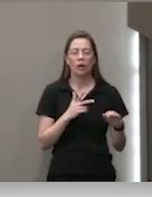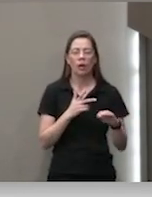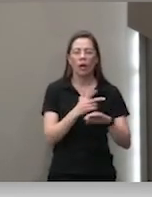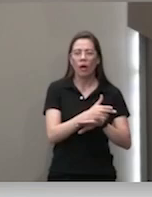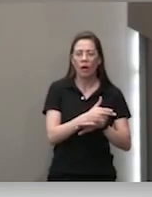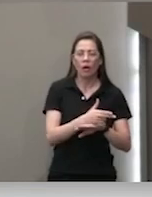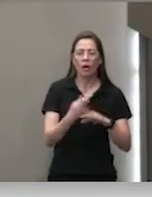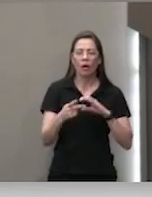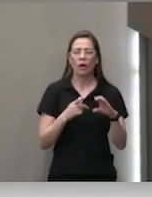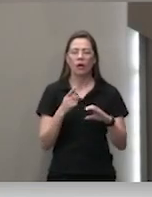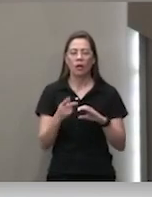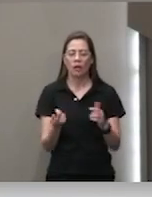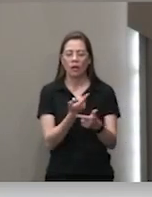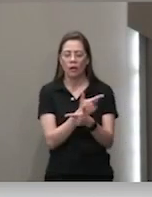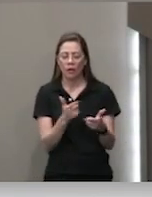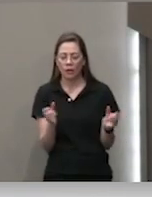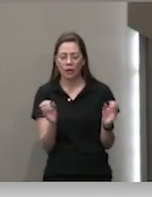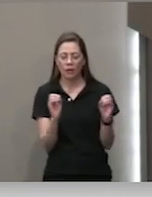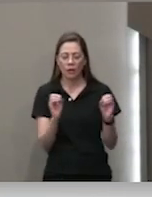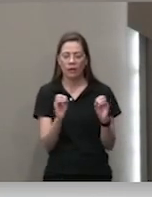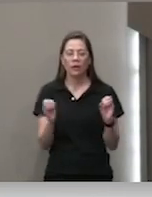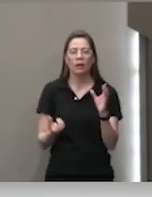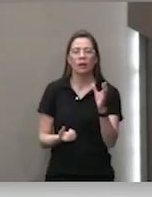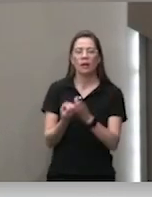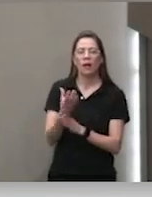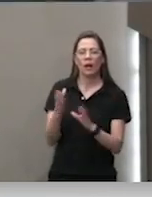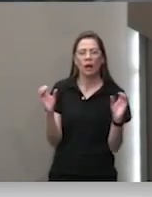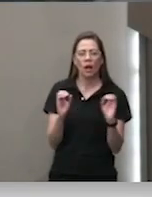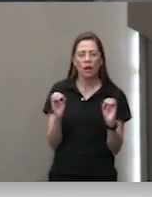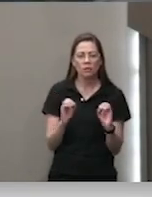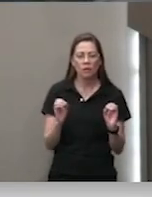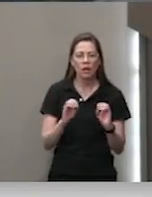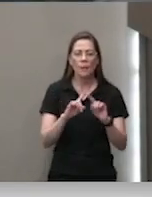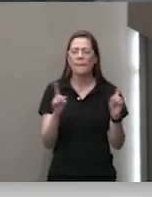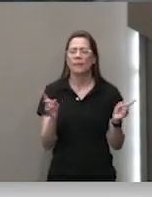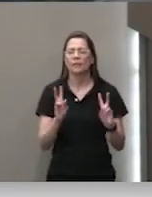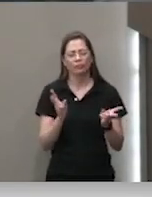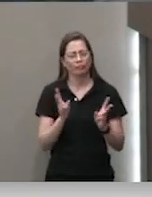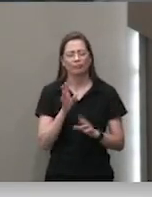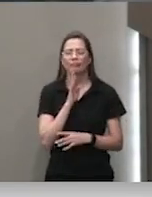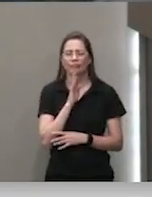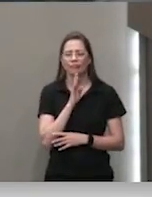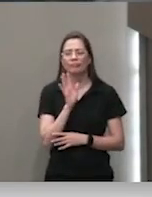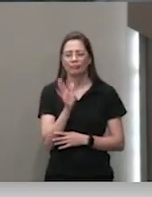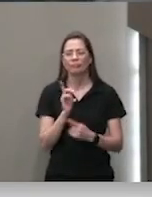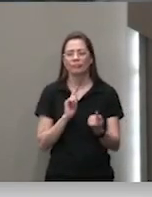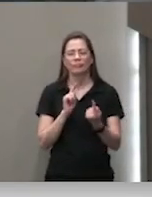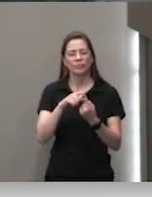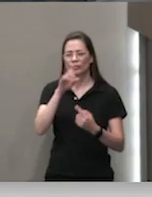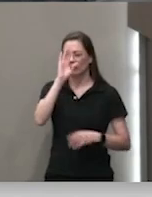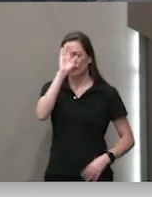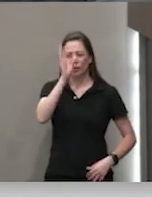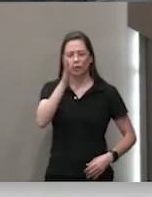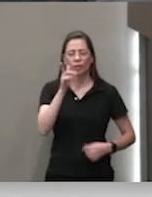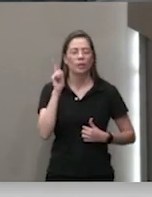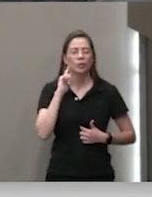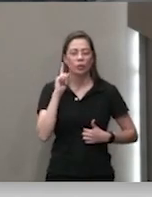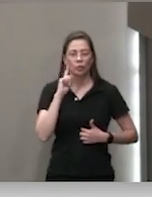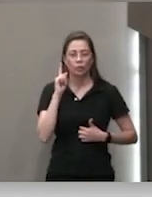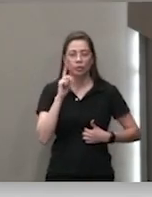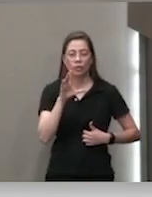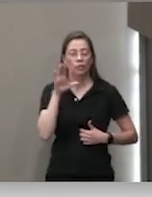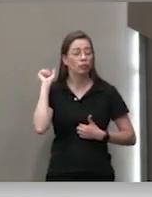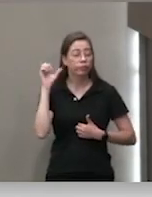não tem nada, não produz nada, não fazem nada. A frase é bem essa, é bem objetiva e bem direta. A gente escuta isso diariamente,